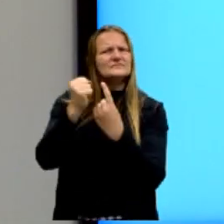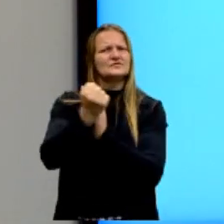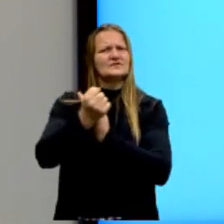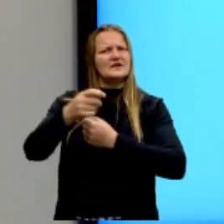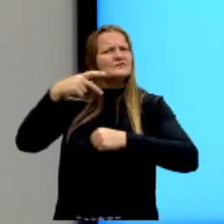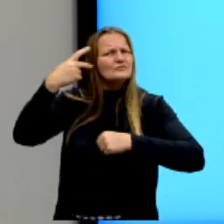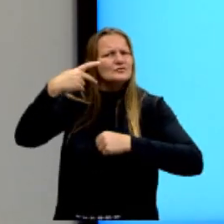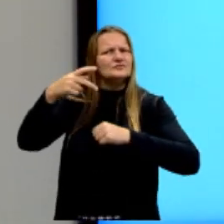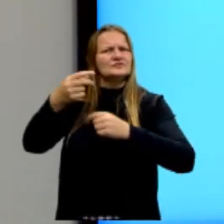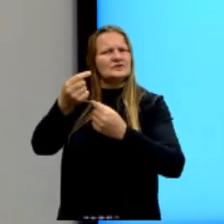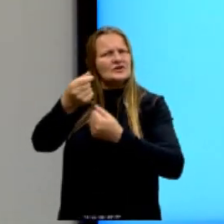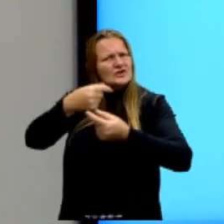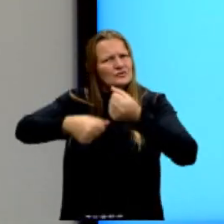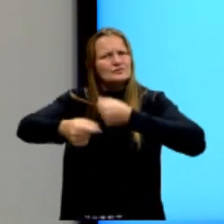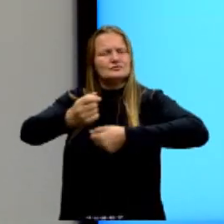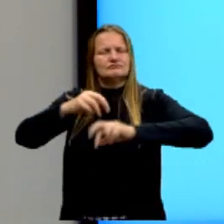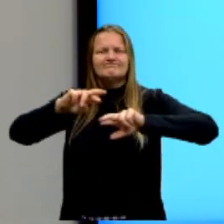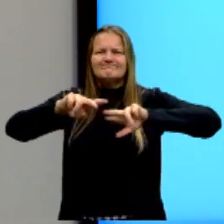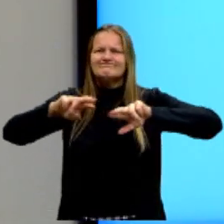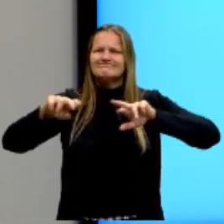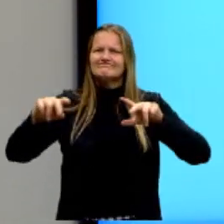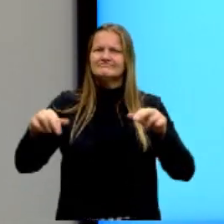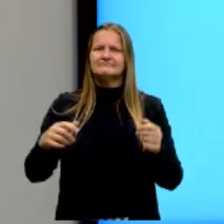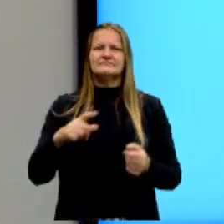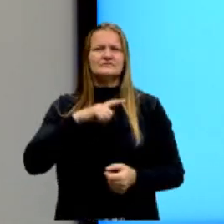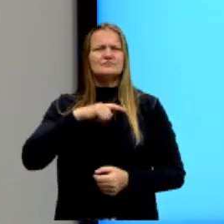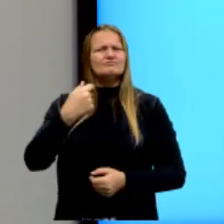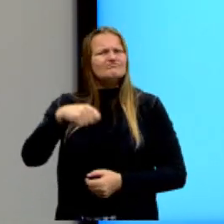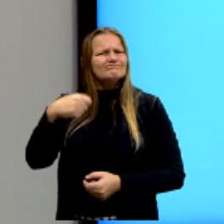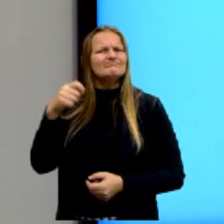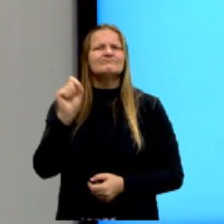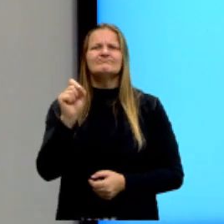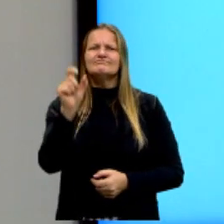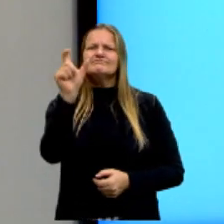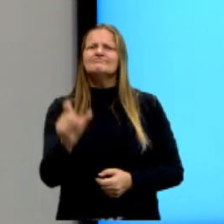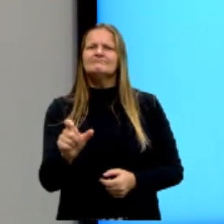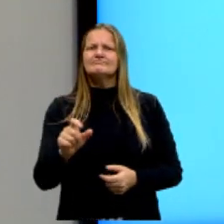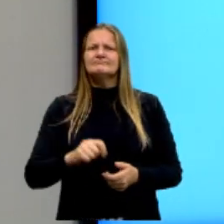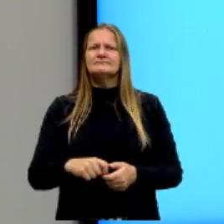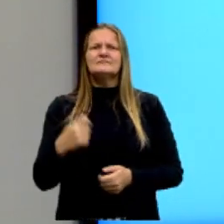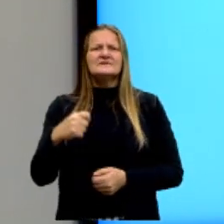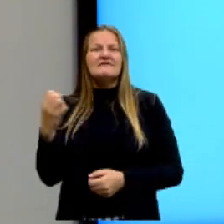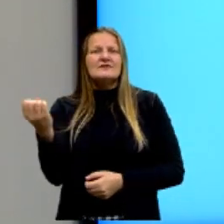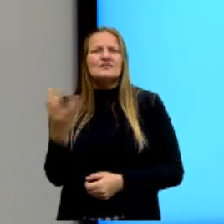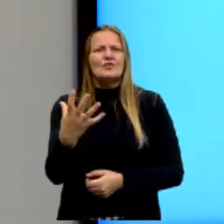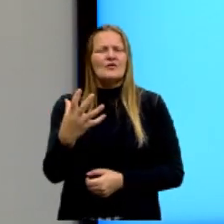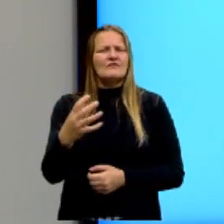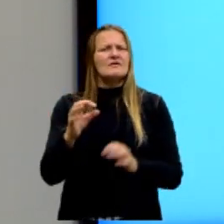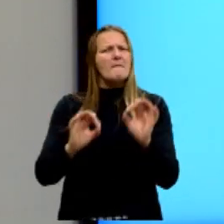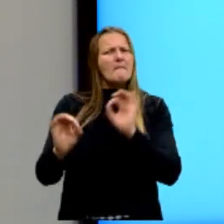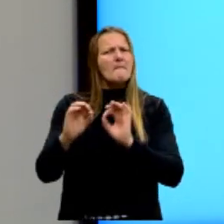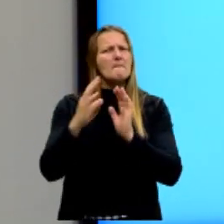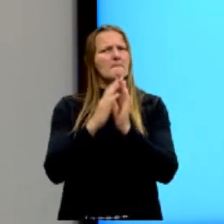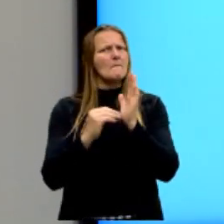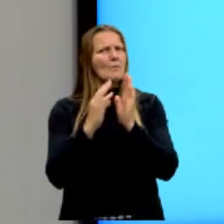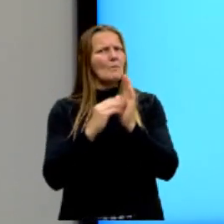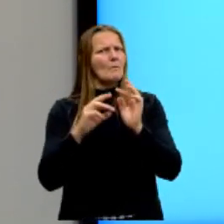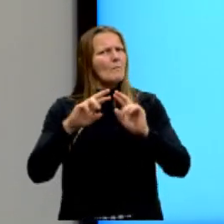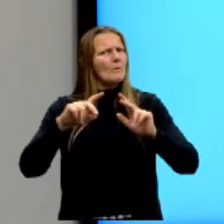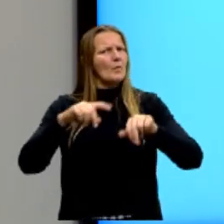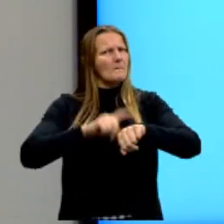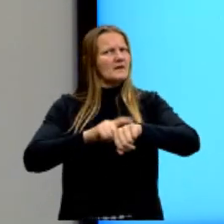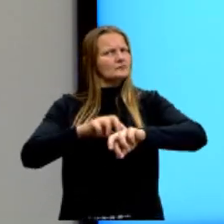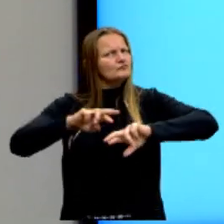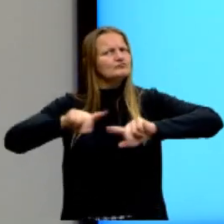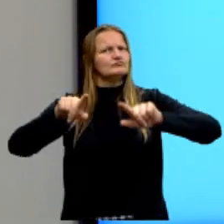políticas econômicas surge a necessidade de recorrer a uma nova estética e daí